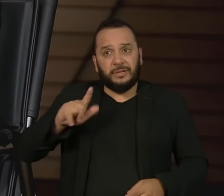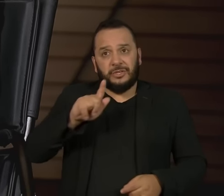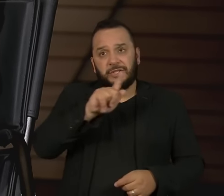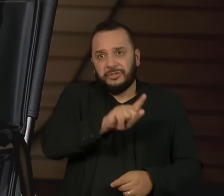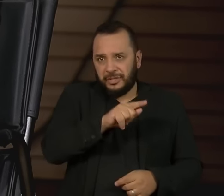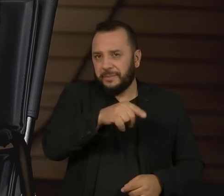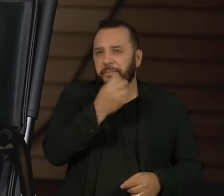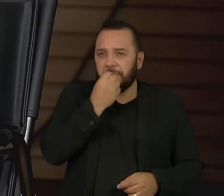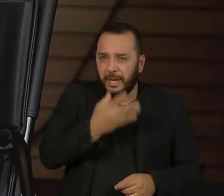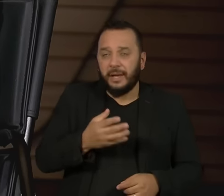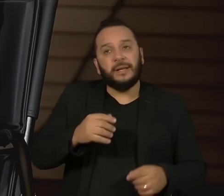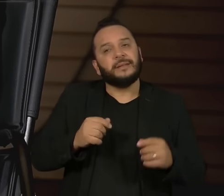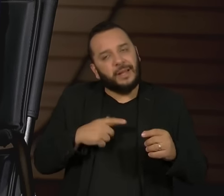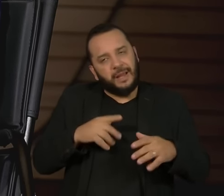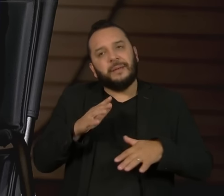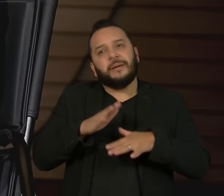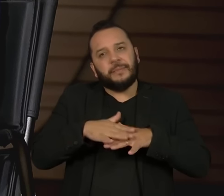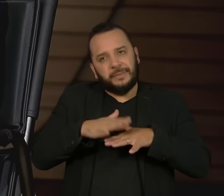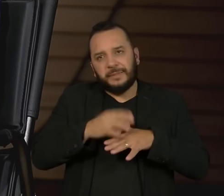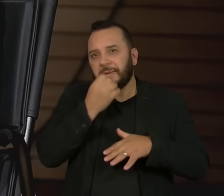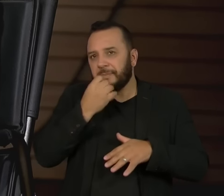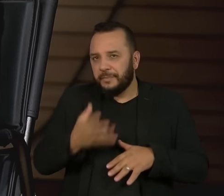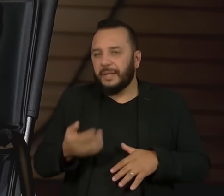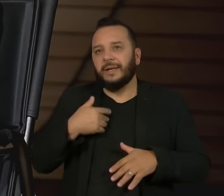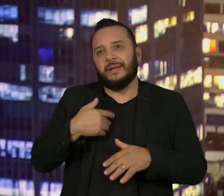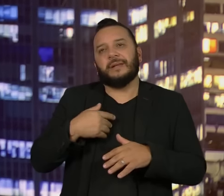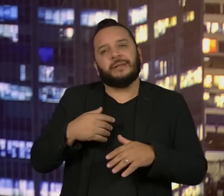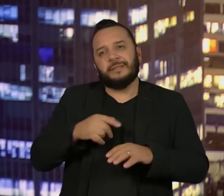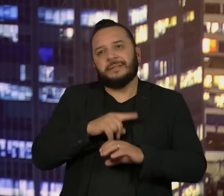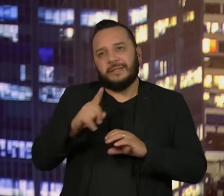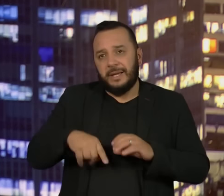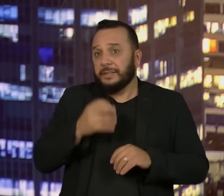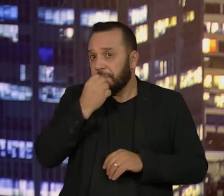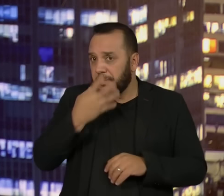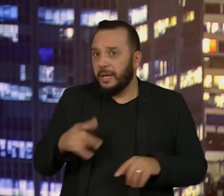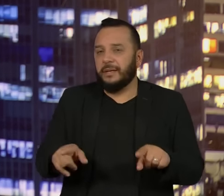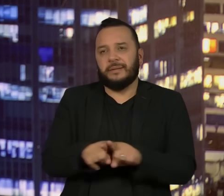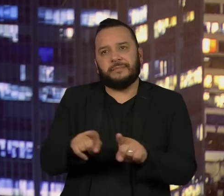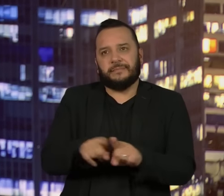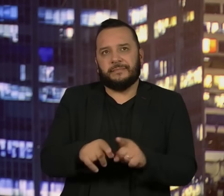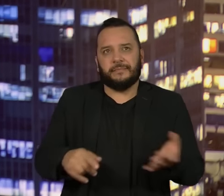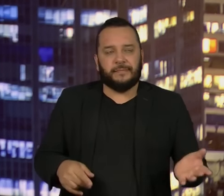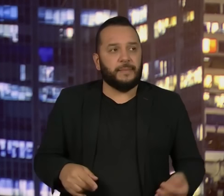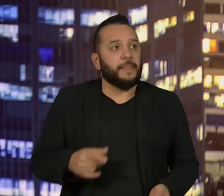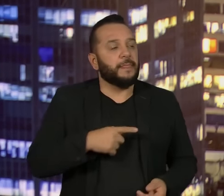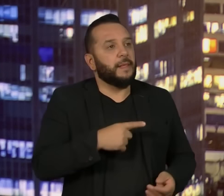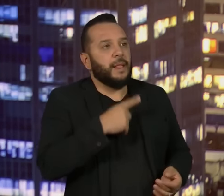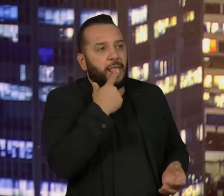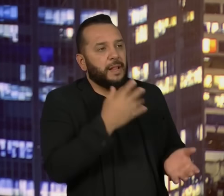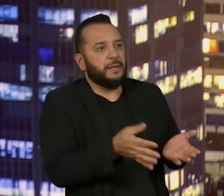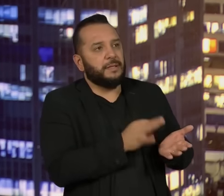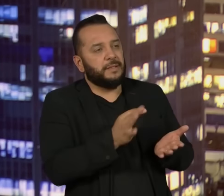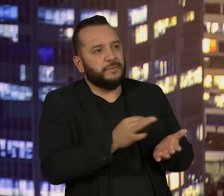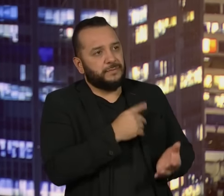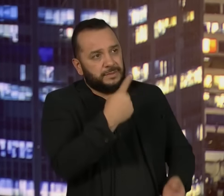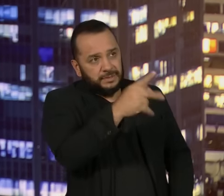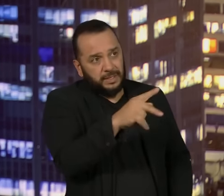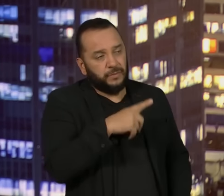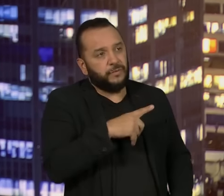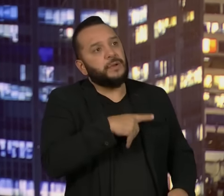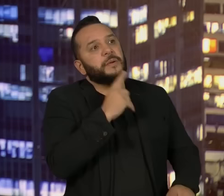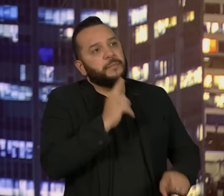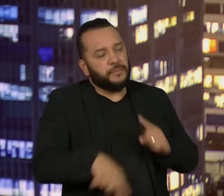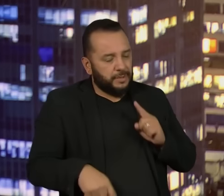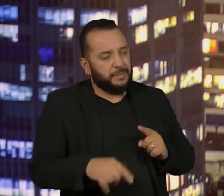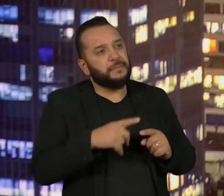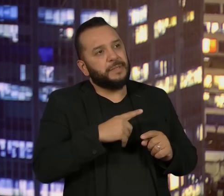matemática, melhor de ciências, melhor de expressão. Lísias, um livro seu, né, O Céu dos Suicidas, ele foi impedido de ser lido em sala de aula por